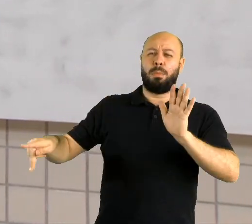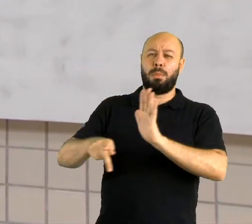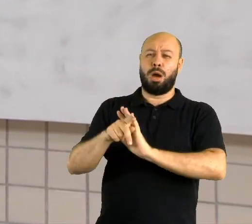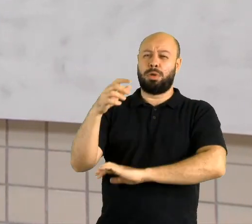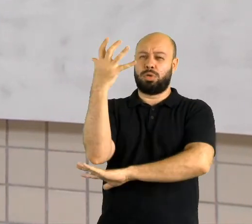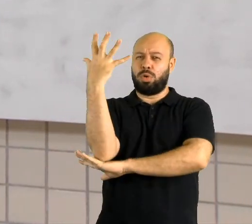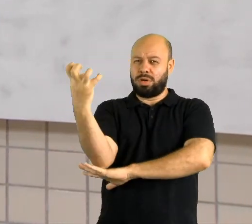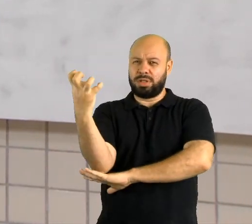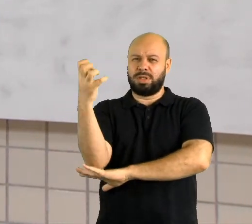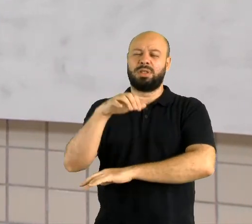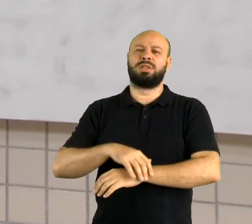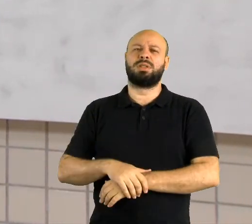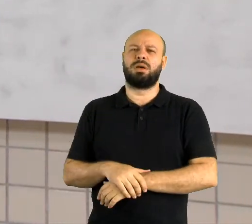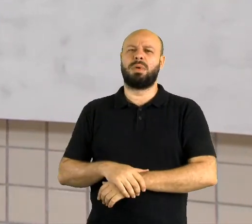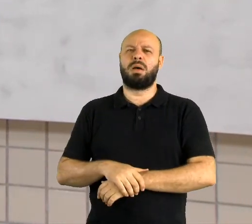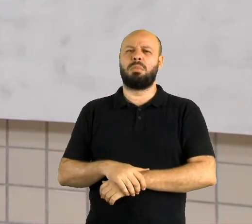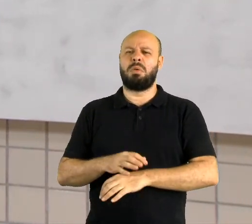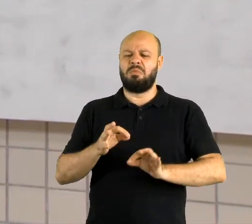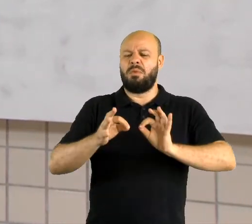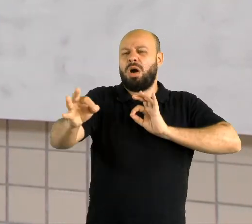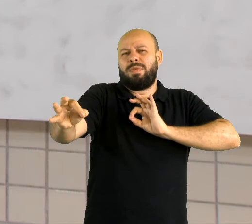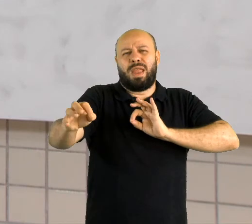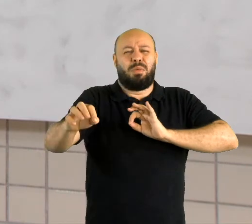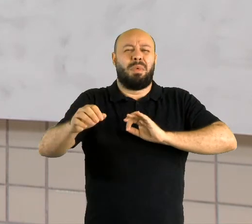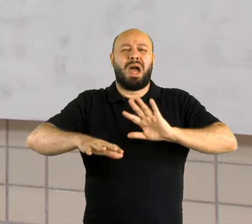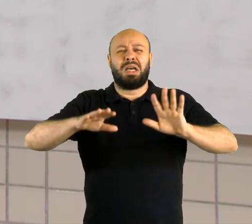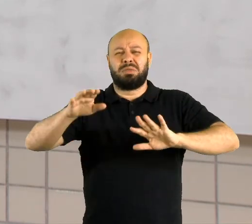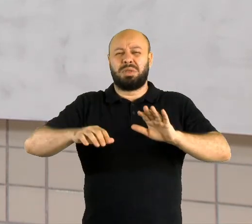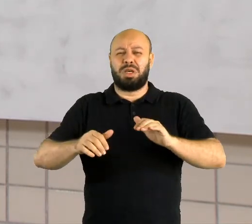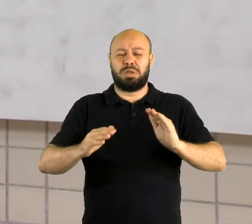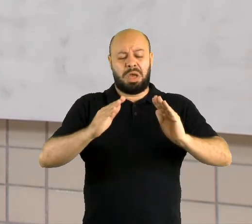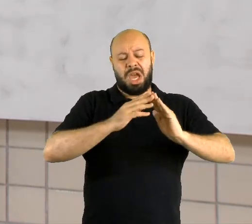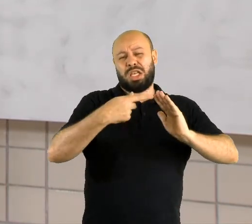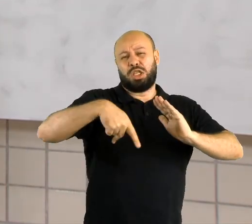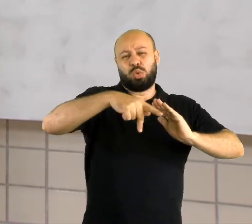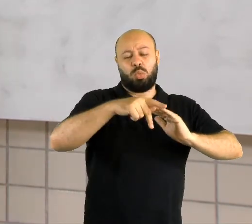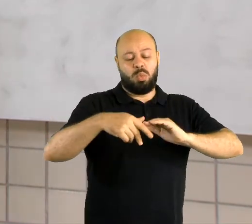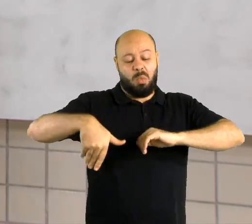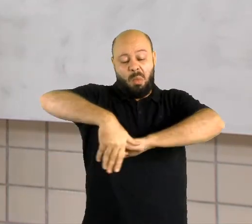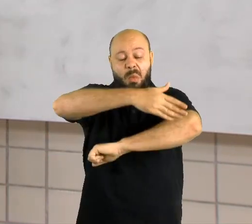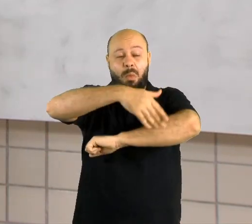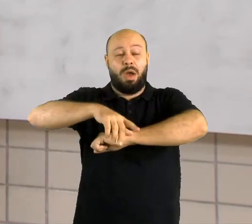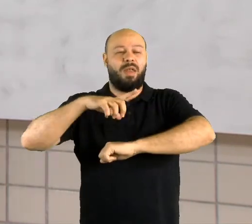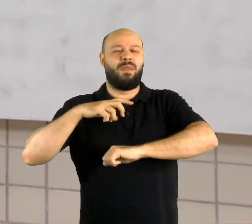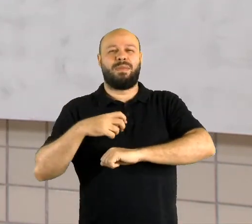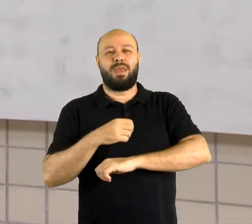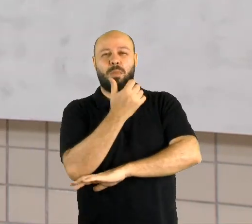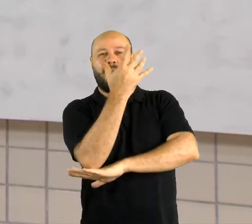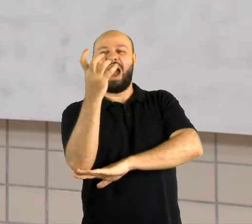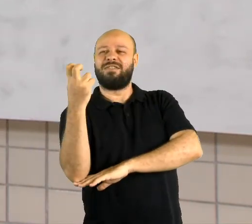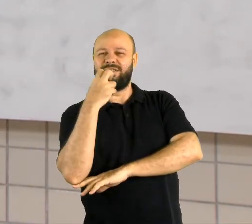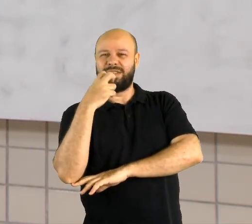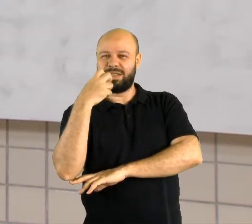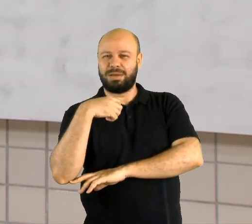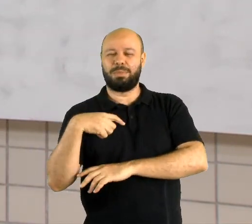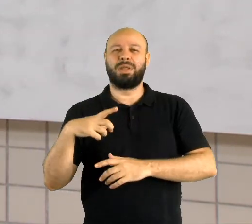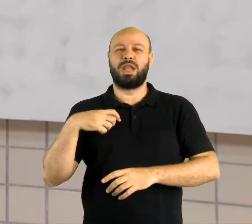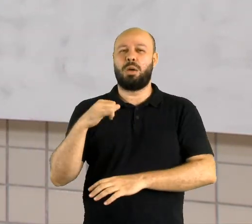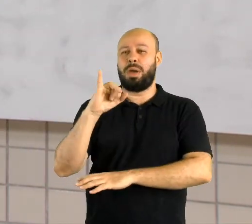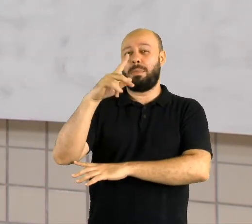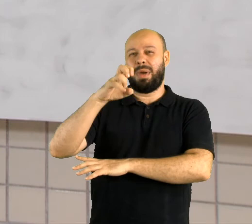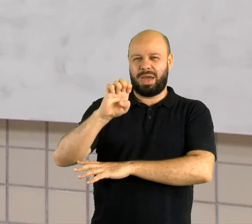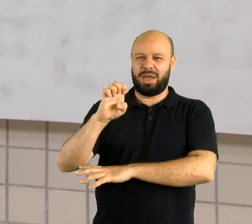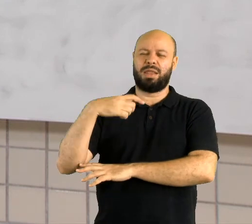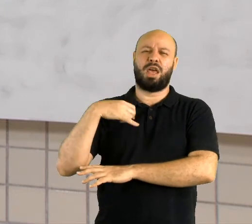Não precisa ir muito longe, no quintal de sua casa ou na rua, com certeza vai ter um pé de piqui, vai ter um ipê, vai